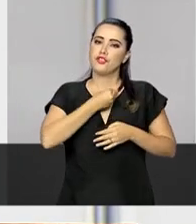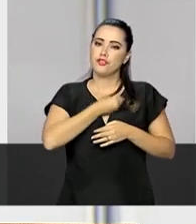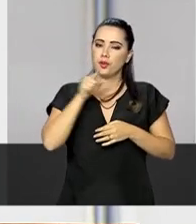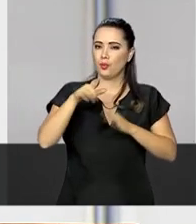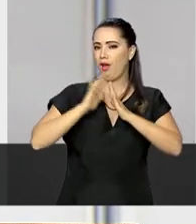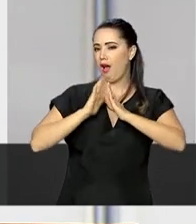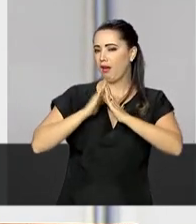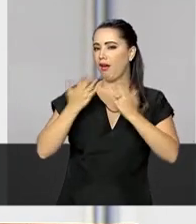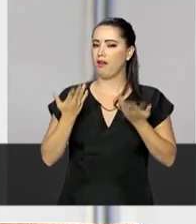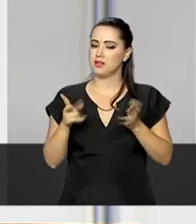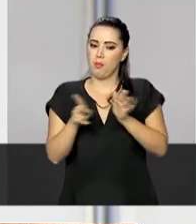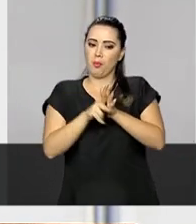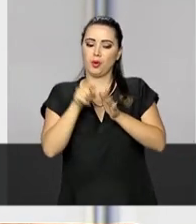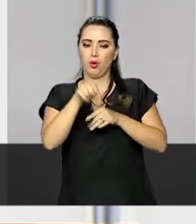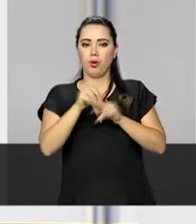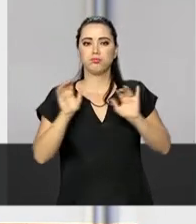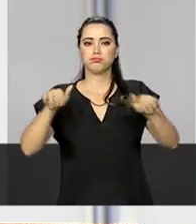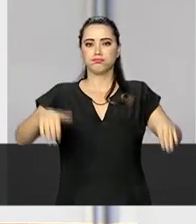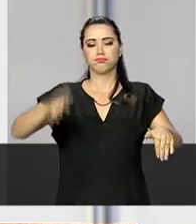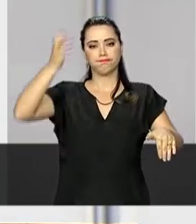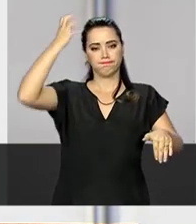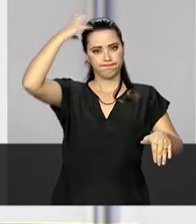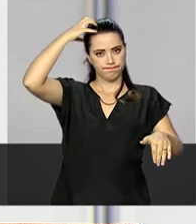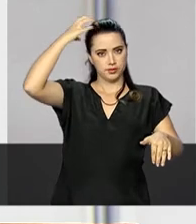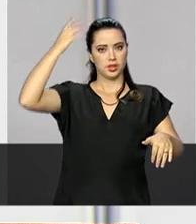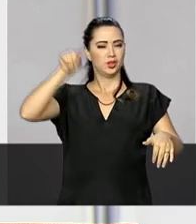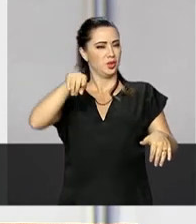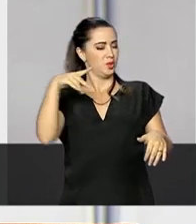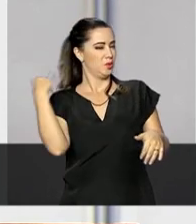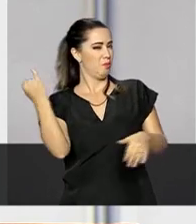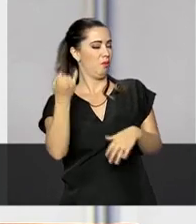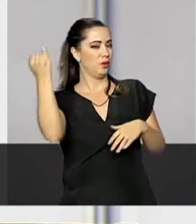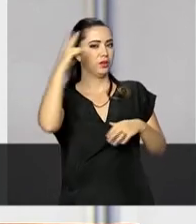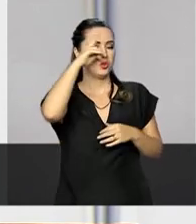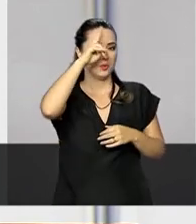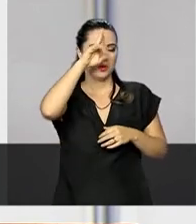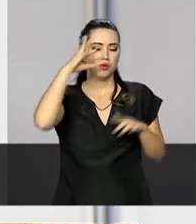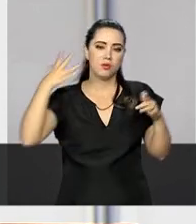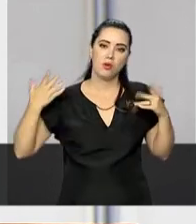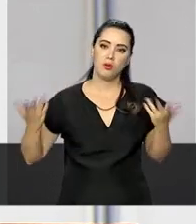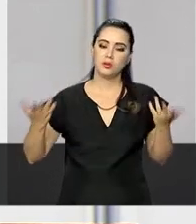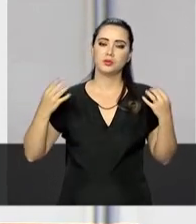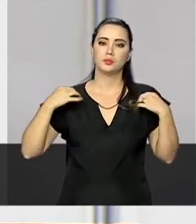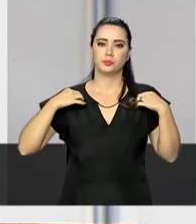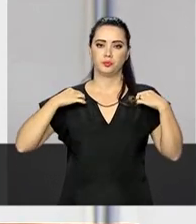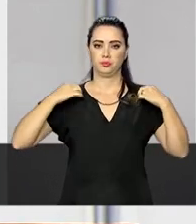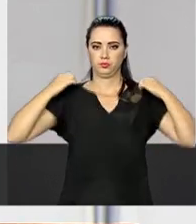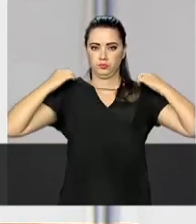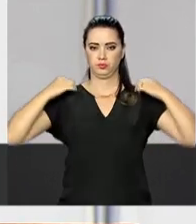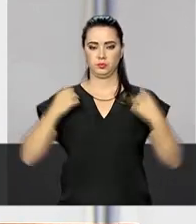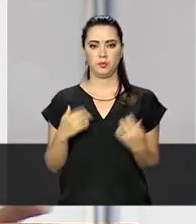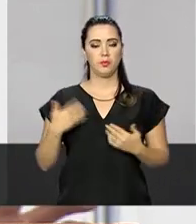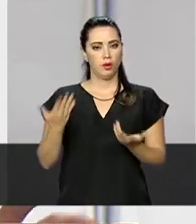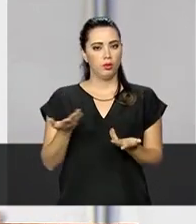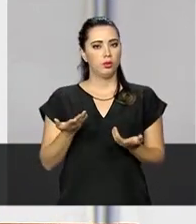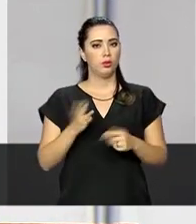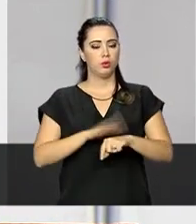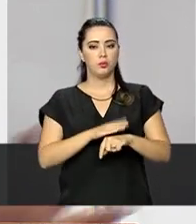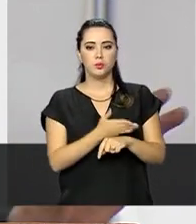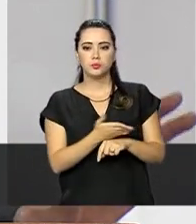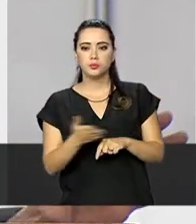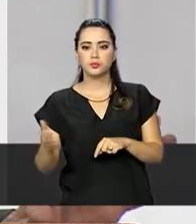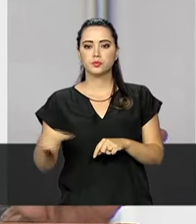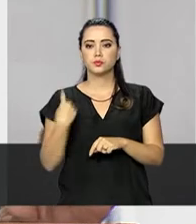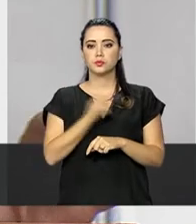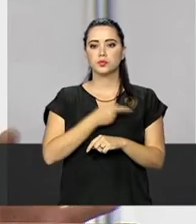residência também significa um patrimônio histórico extraordinário não foi por outra razão que num dado momento eu